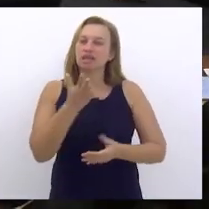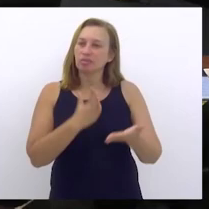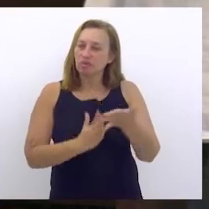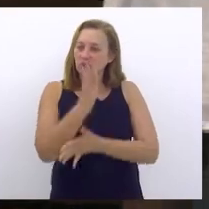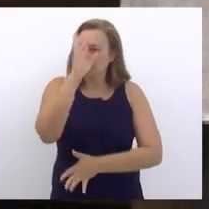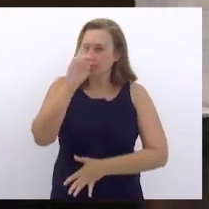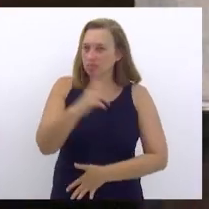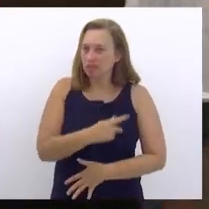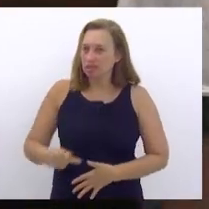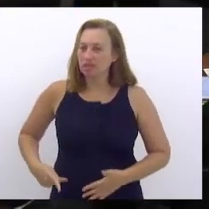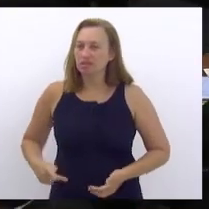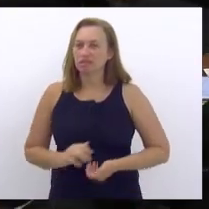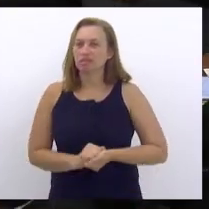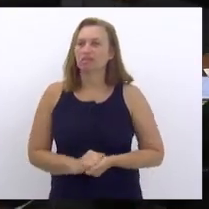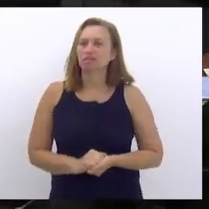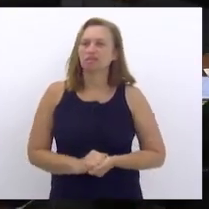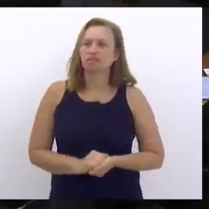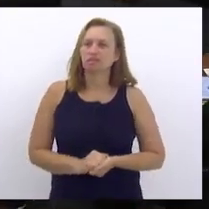favorável, presidente.